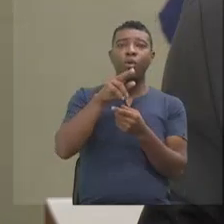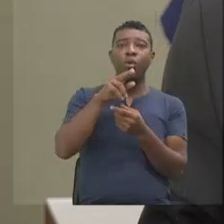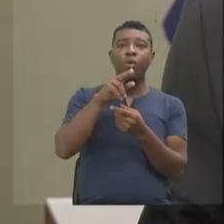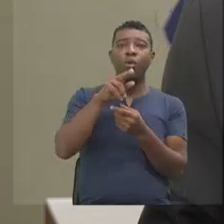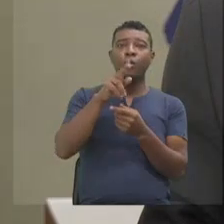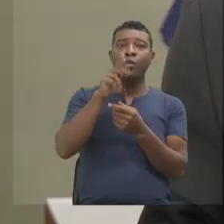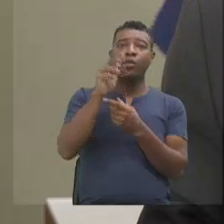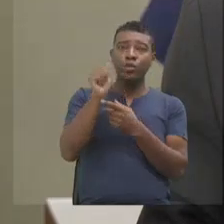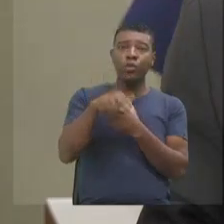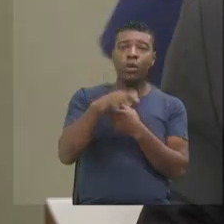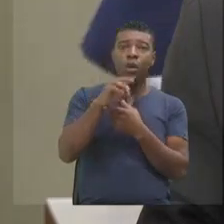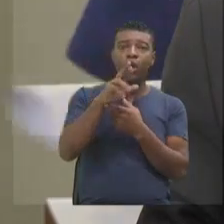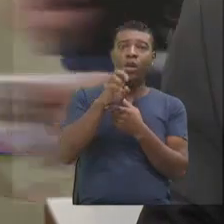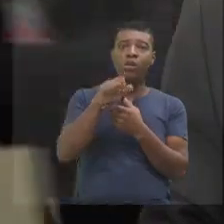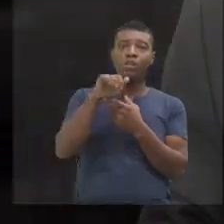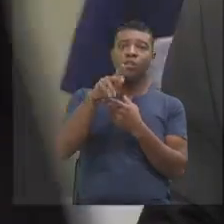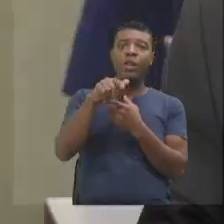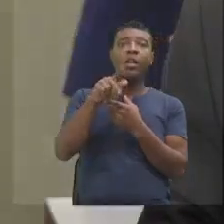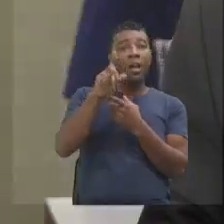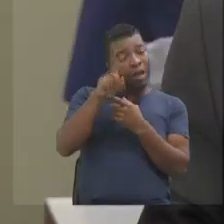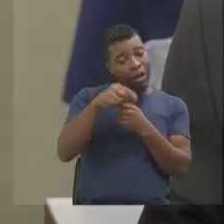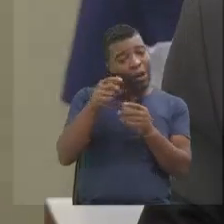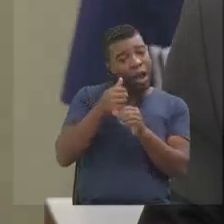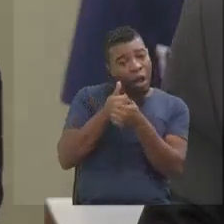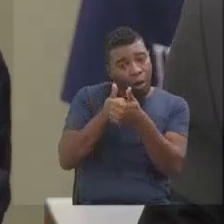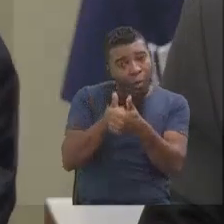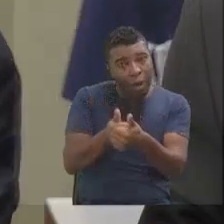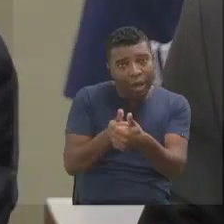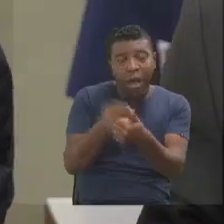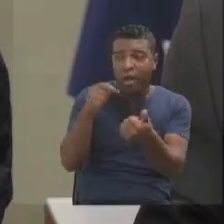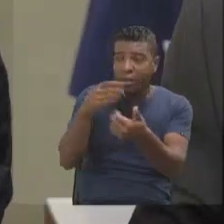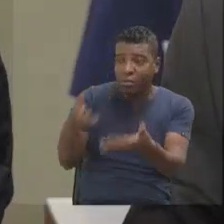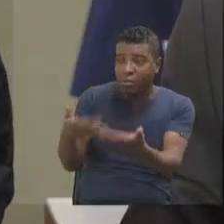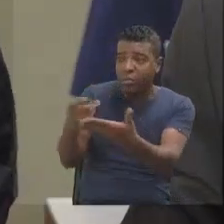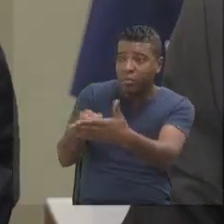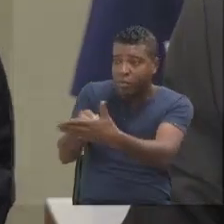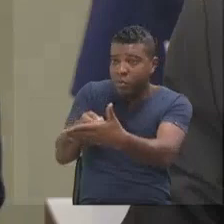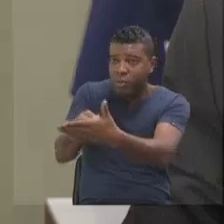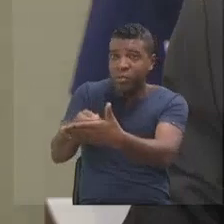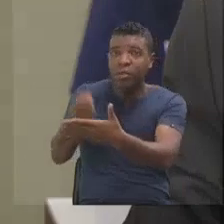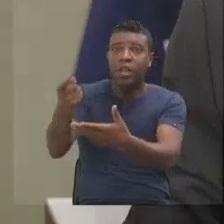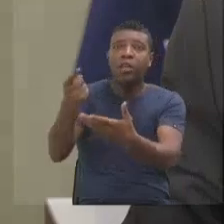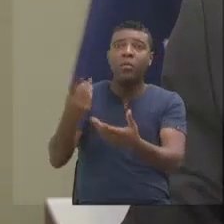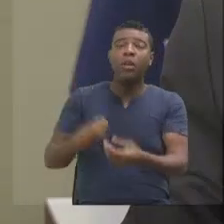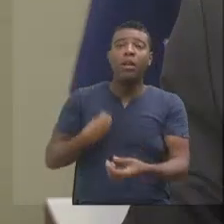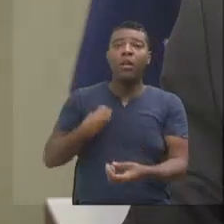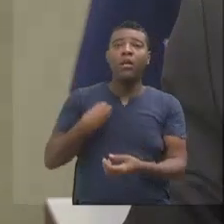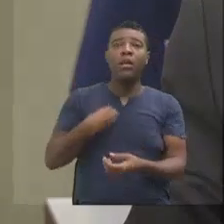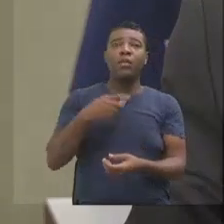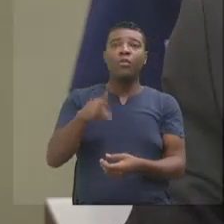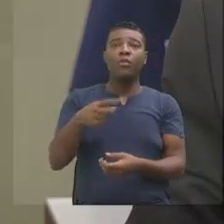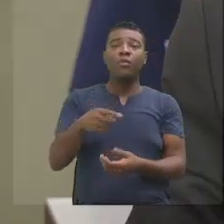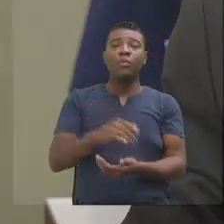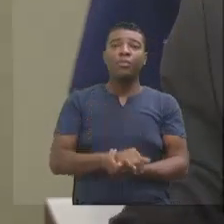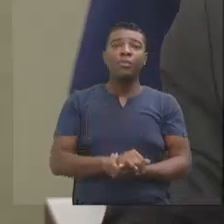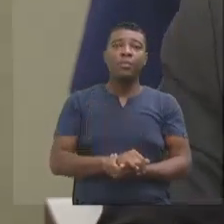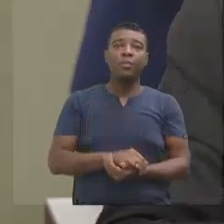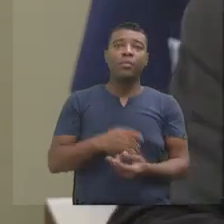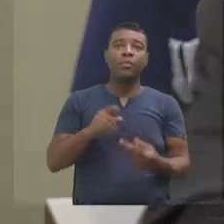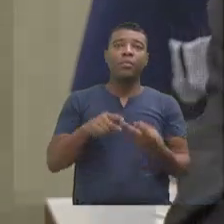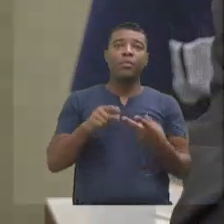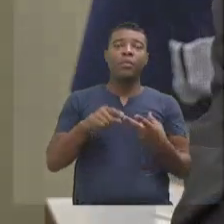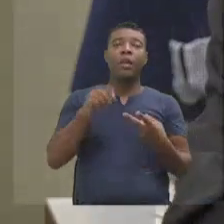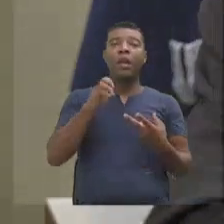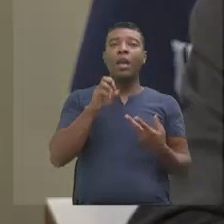e apertar lá o presidente da Comissão de Justiça para botar para rodar muito bom muito obrigado a palavra Elismar